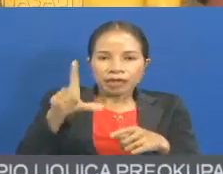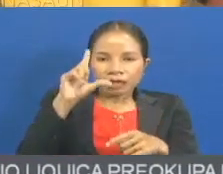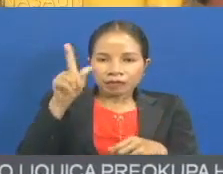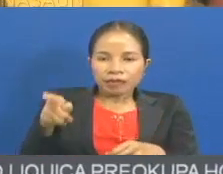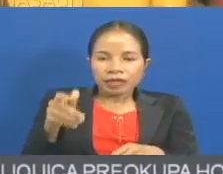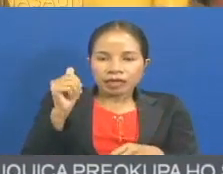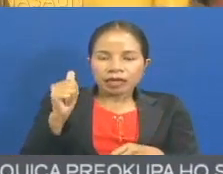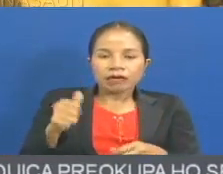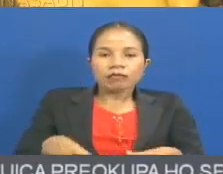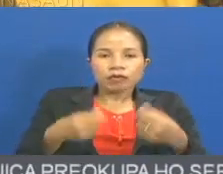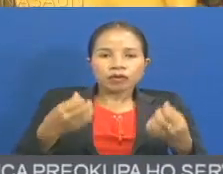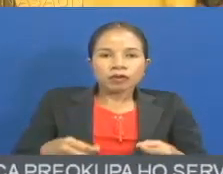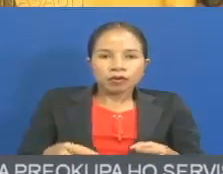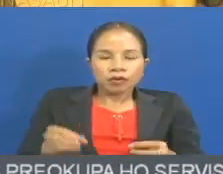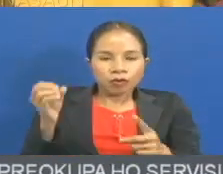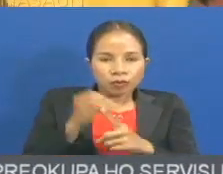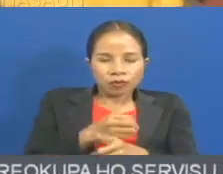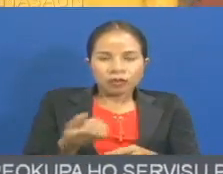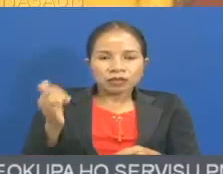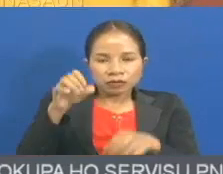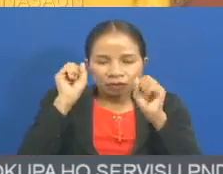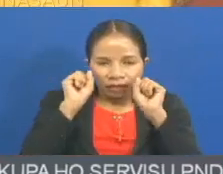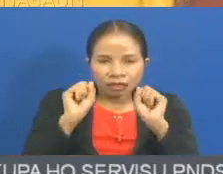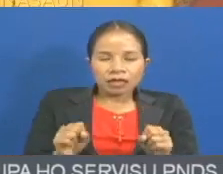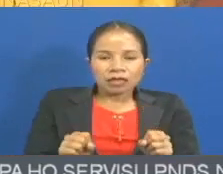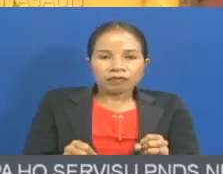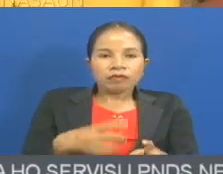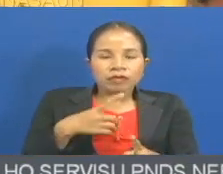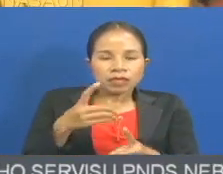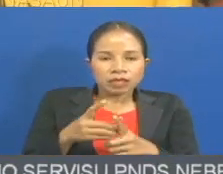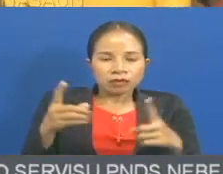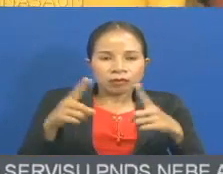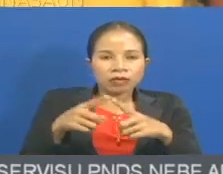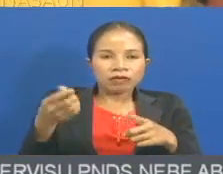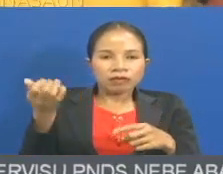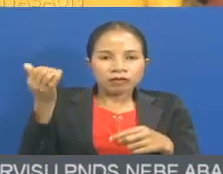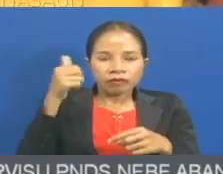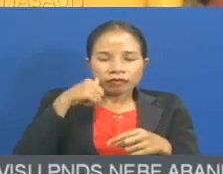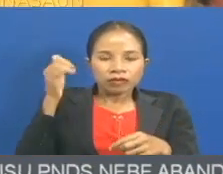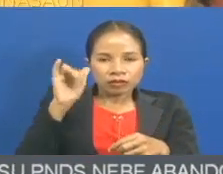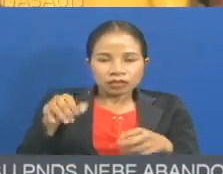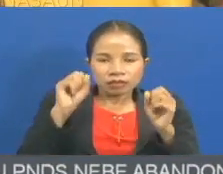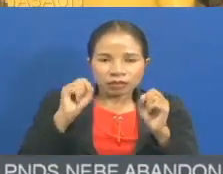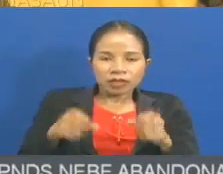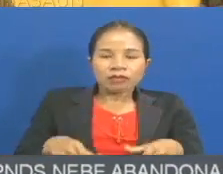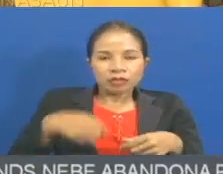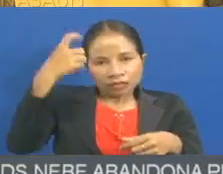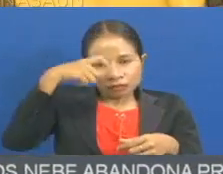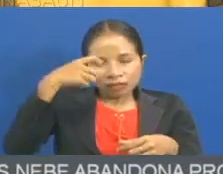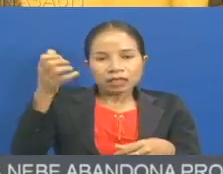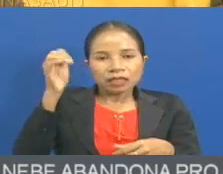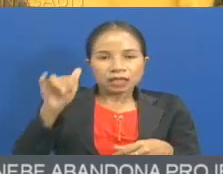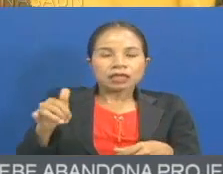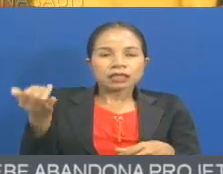fo prioridadi. I vot hotu sira mos bele halo, ne ve fo direitus mos ba feto sira, bele aplika ser ne matenek ne ve